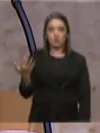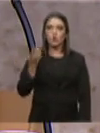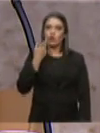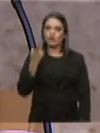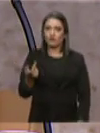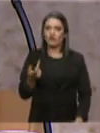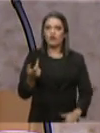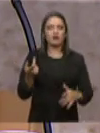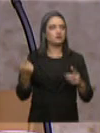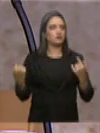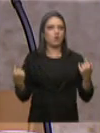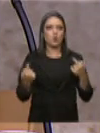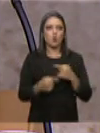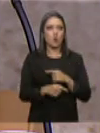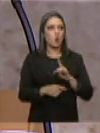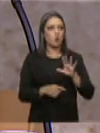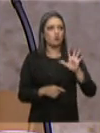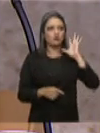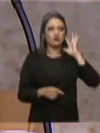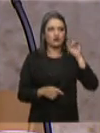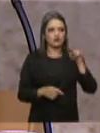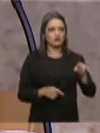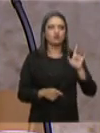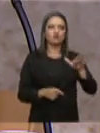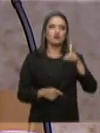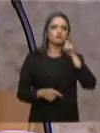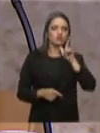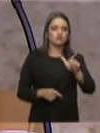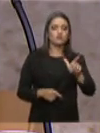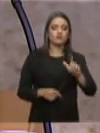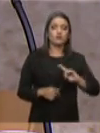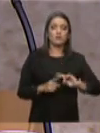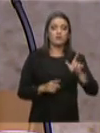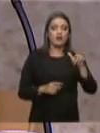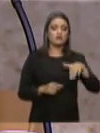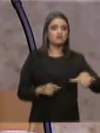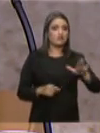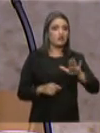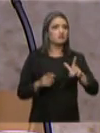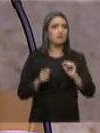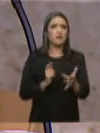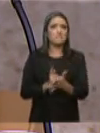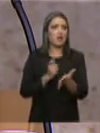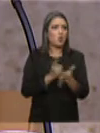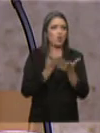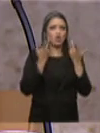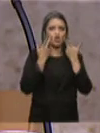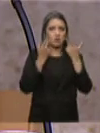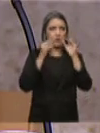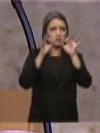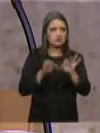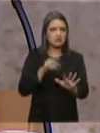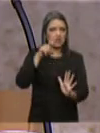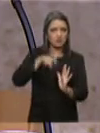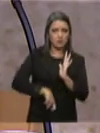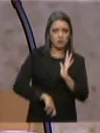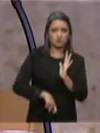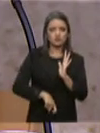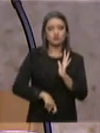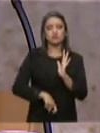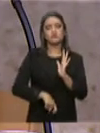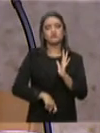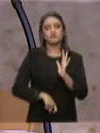à coisa julgada que lhes houvera sido favorável, recolheram devidamente o tributo em